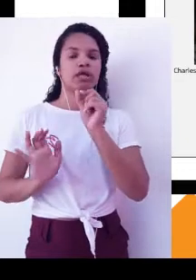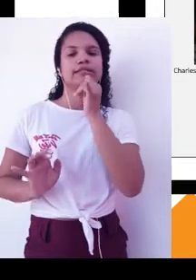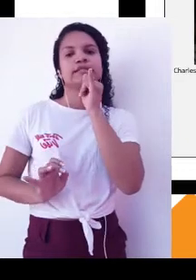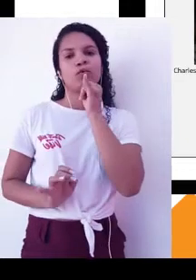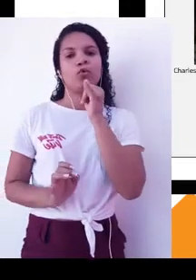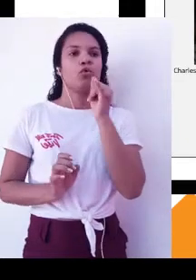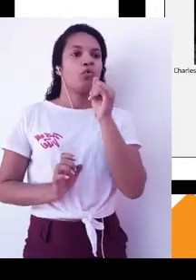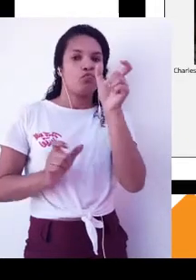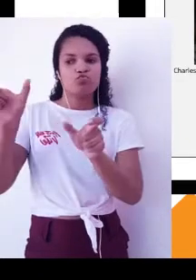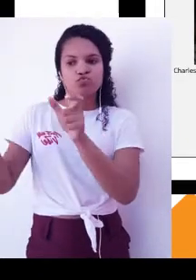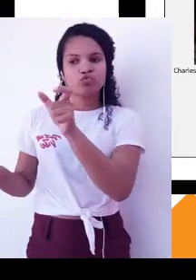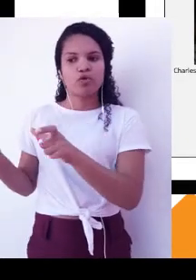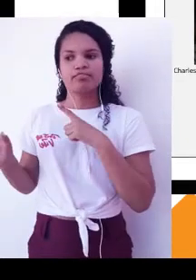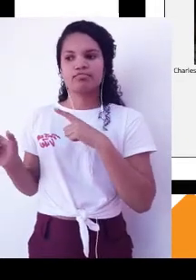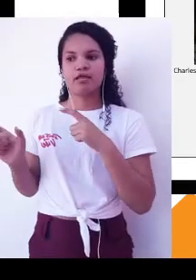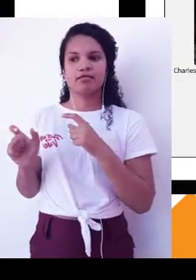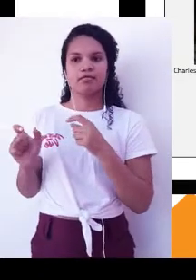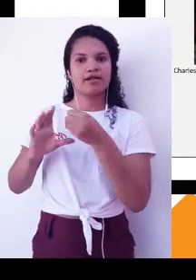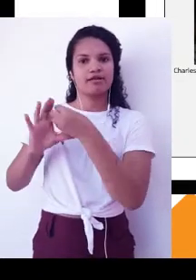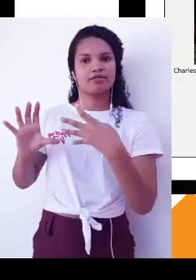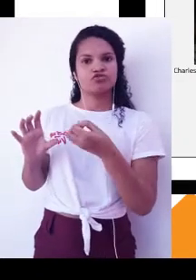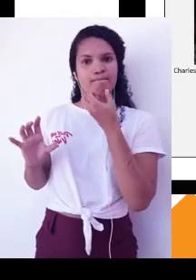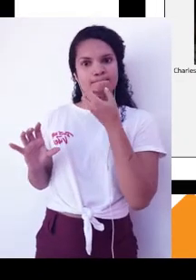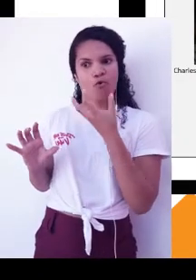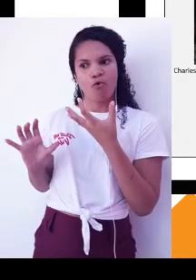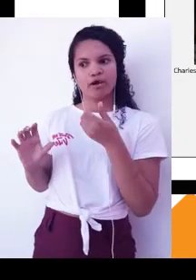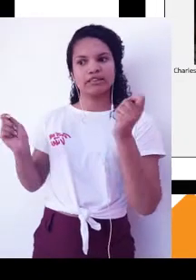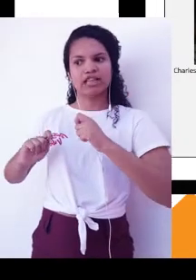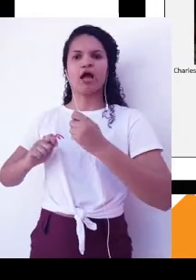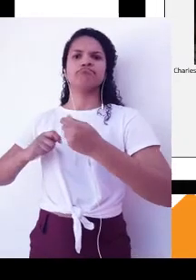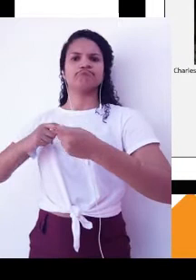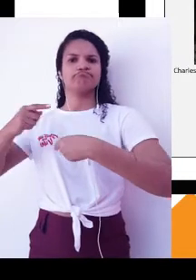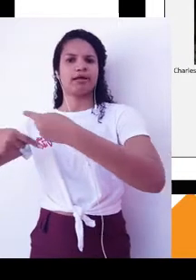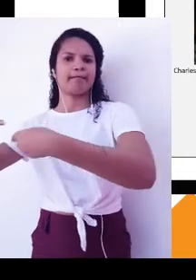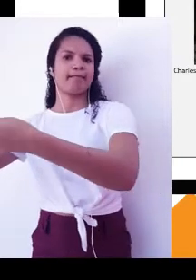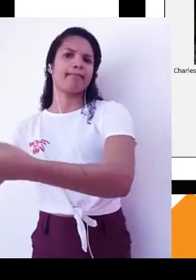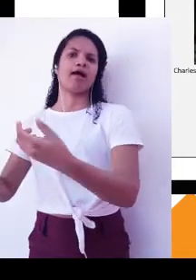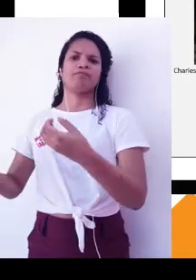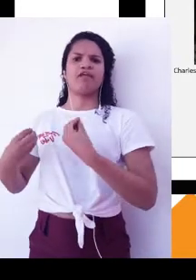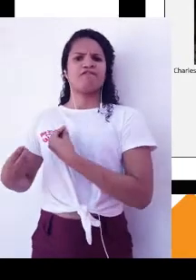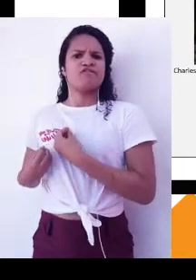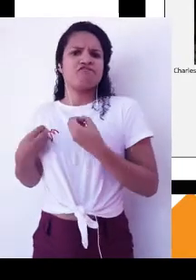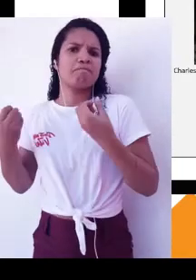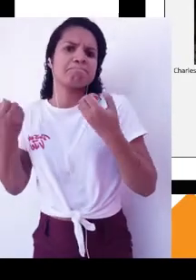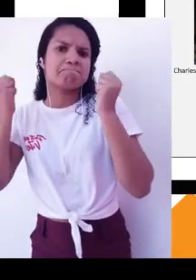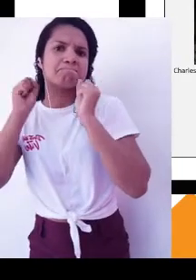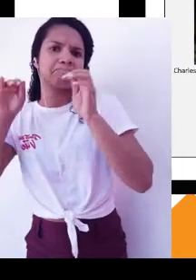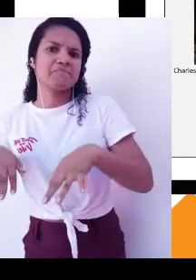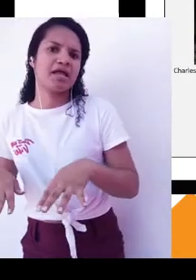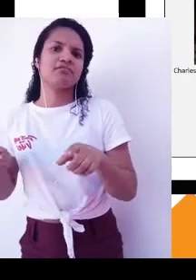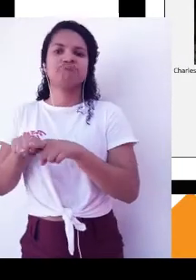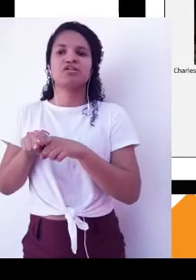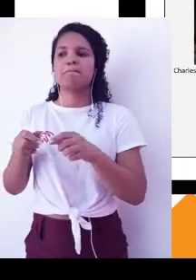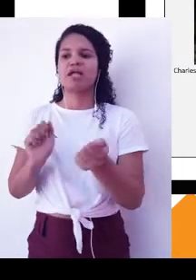possuem características vantajosas podem se reproduzir mais, podem viver melhor, estão mais adaptados e